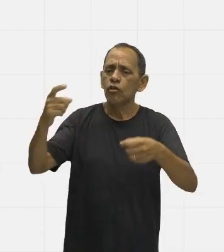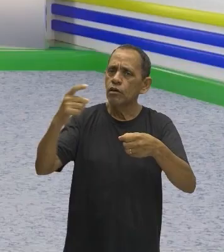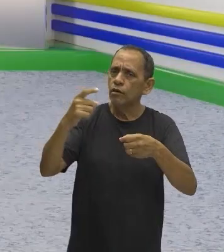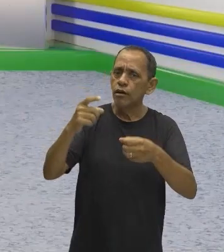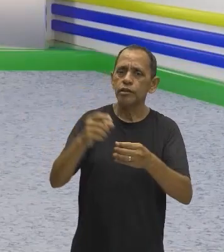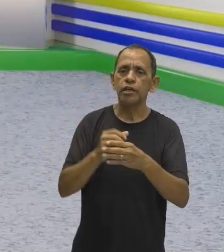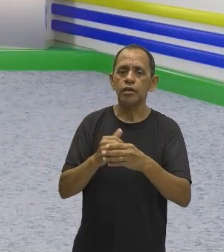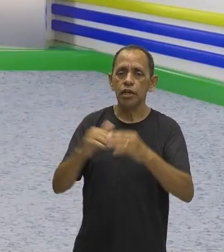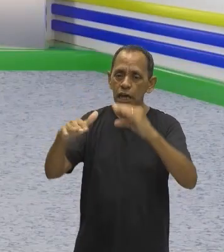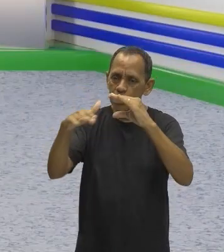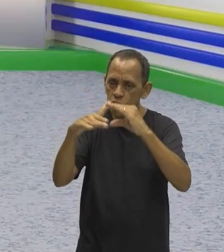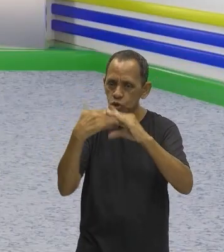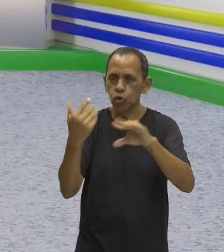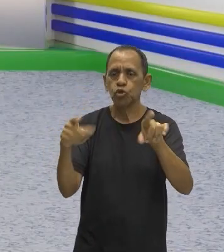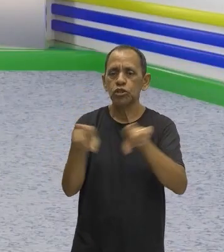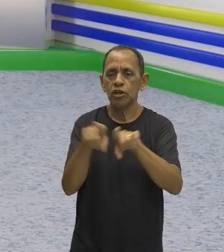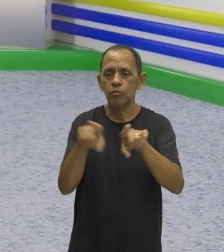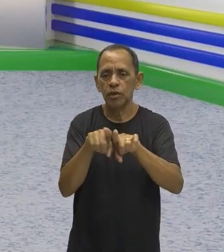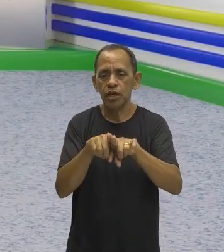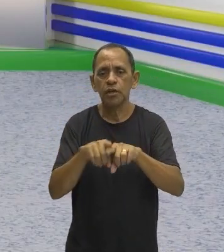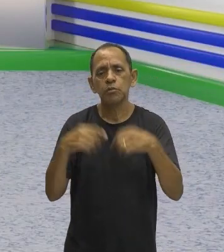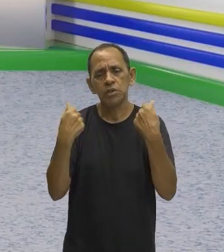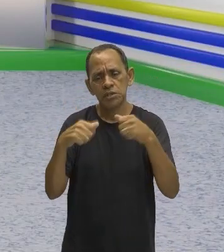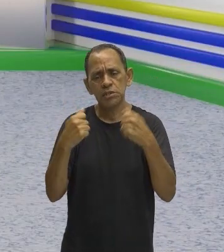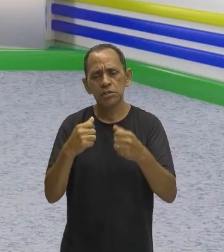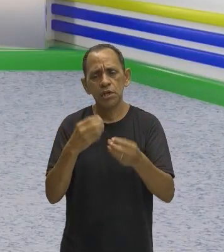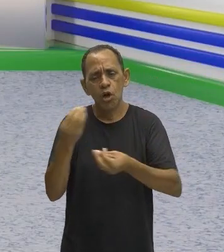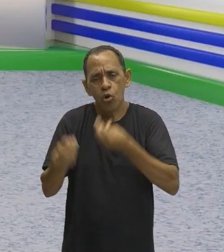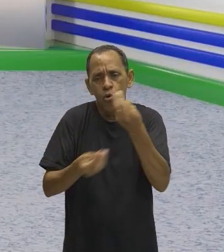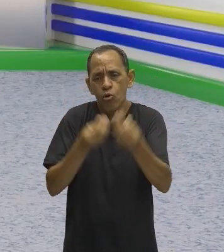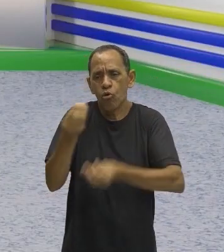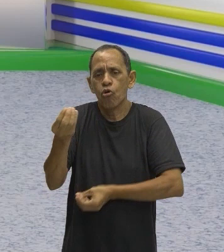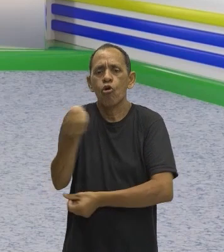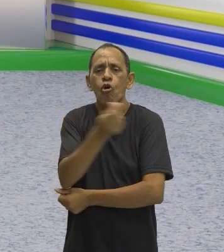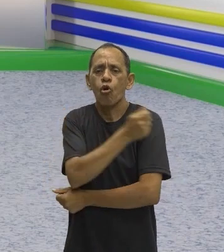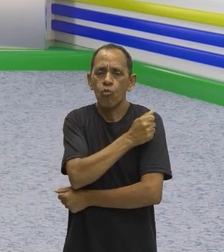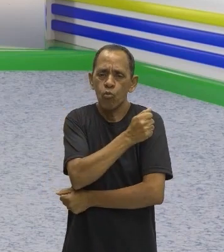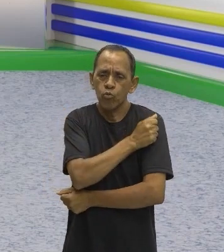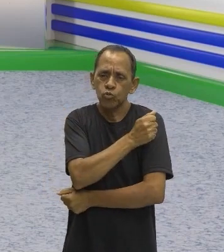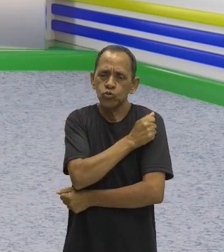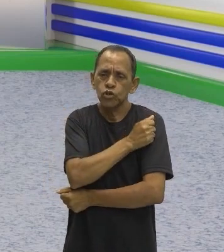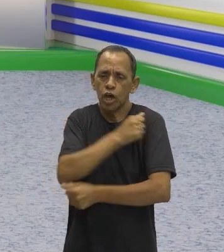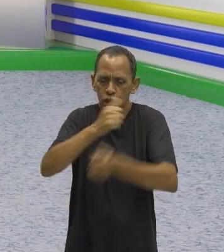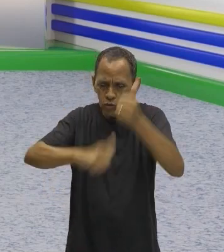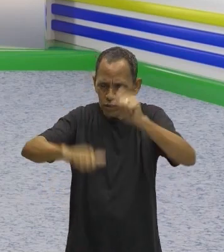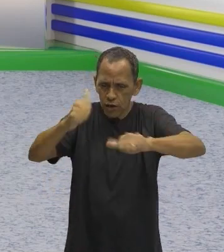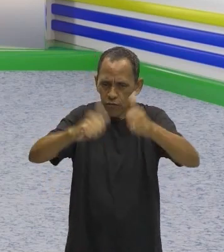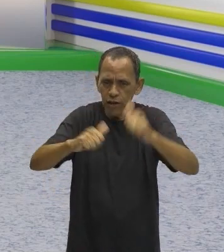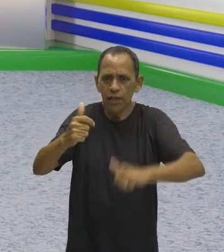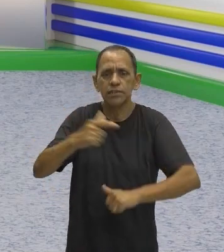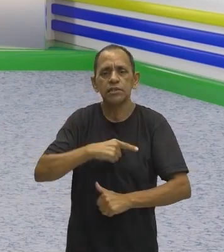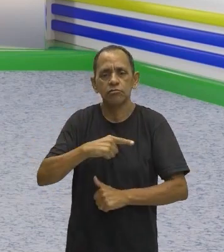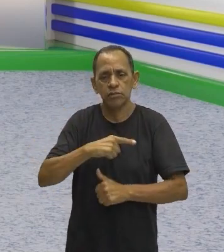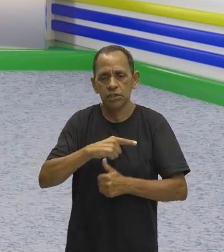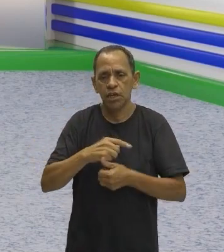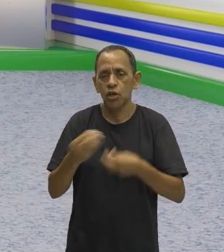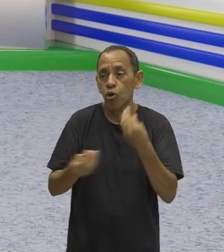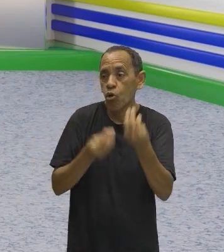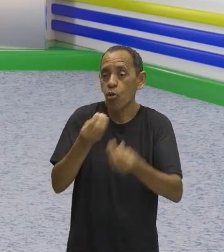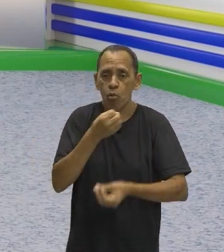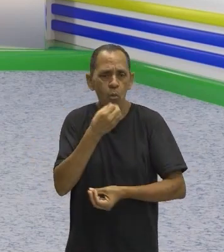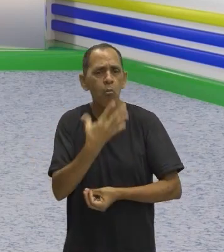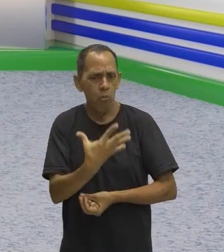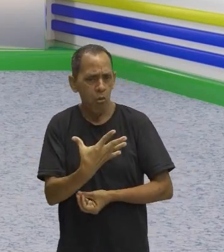diagnóstica. A gente precisa saber como os nossos alunos se saíram. Então, por favor, participem, não esqueçam dessas datas, tudo